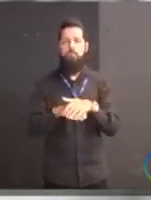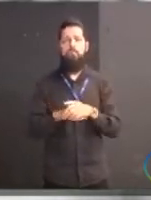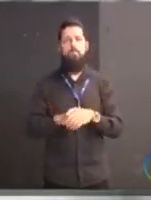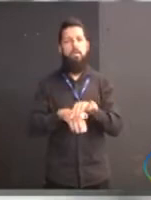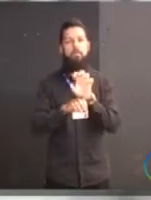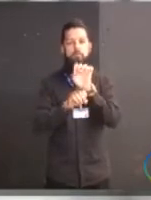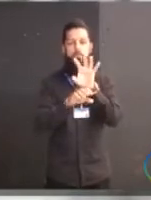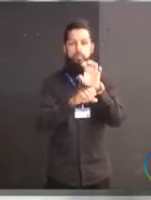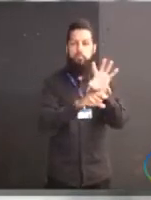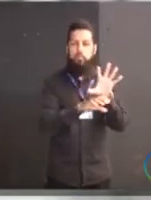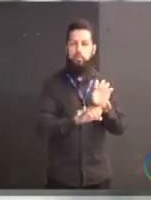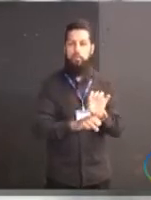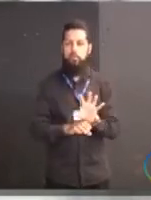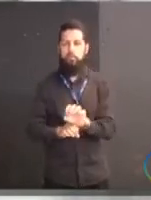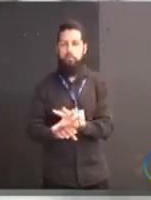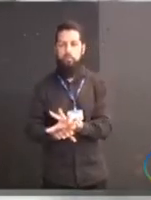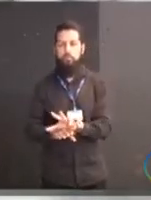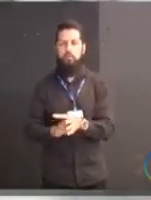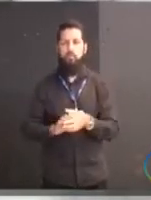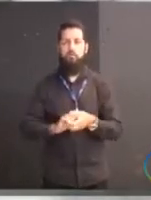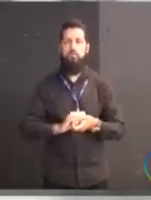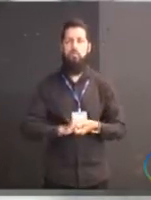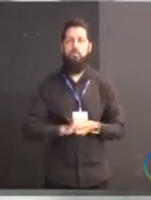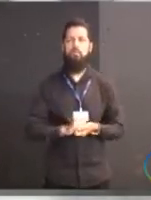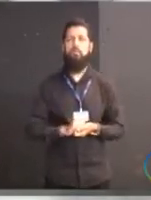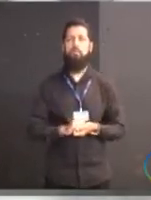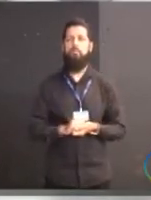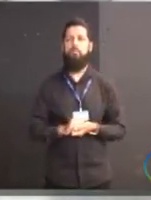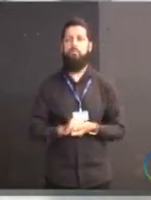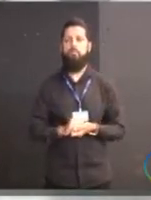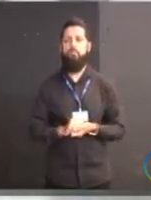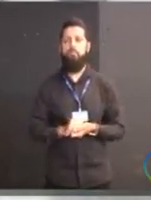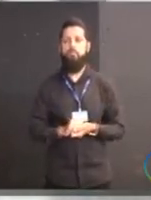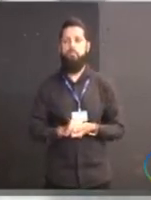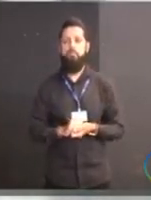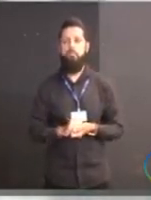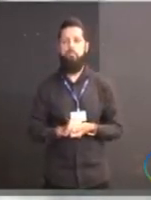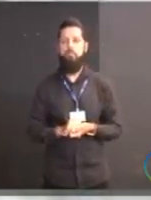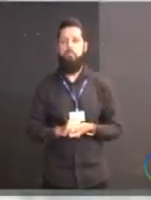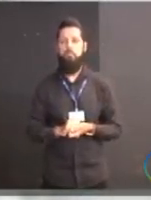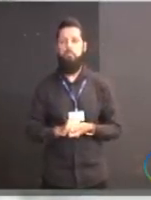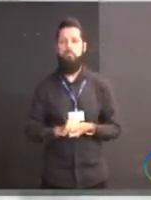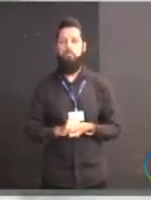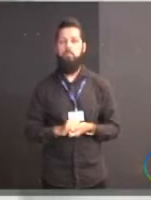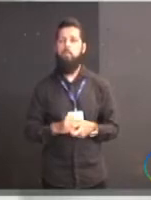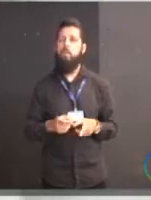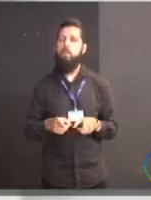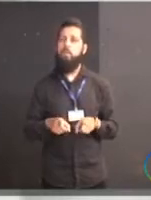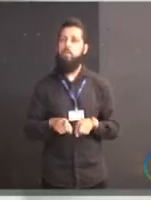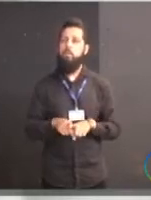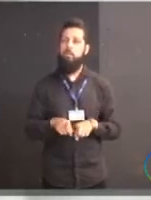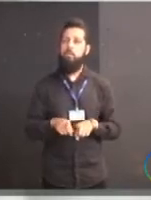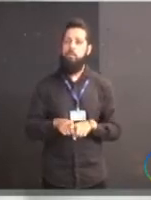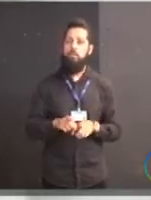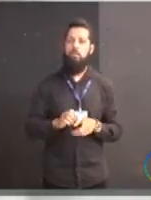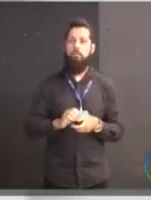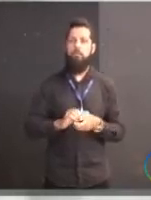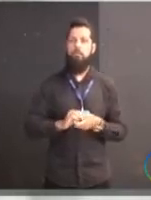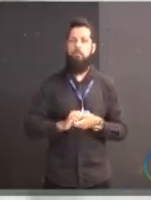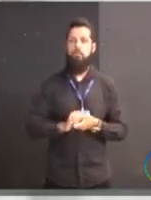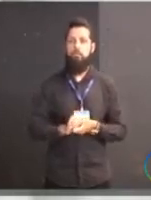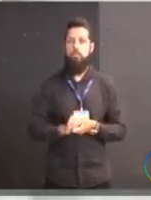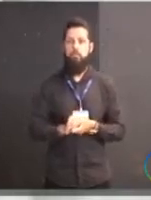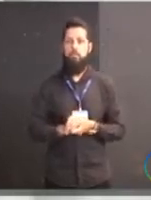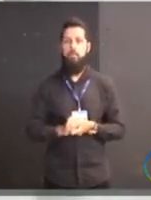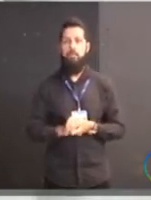educacionais de expressão enorme no campo verbalístico, mas o calor humano